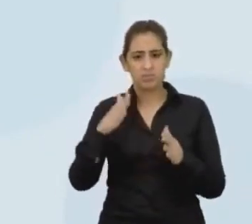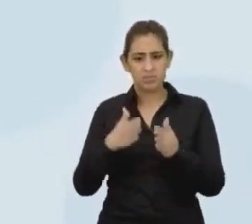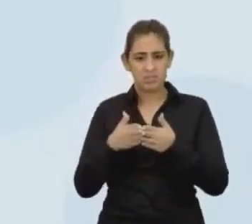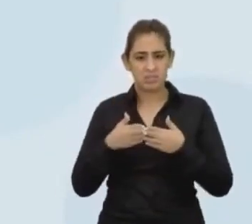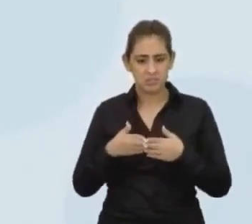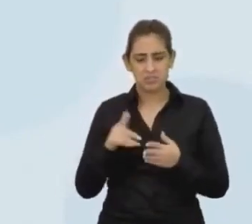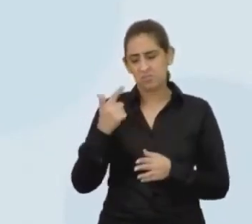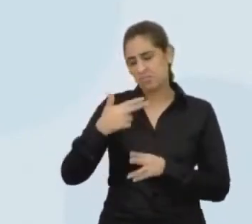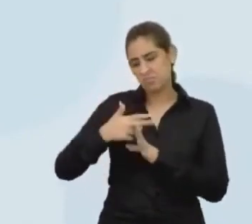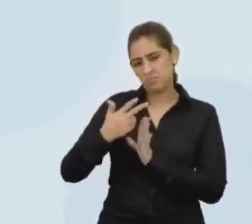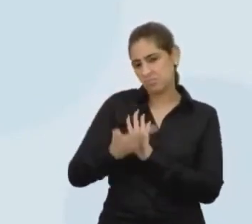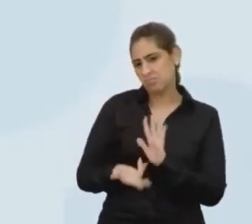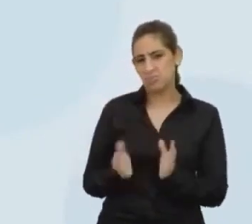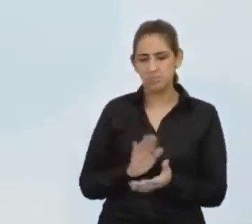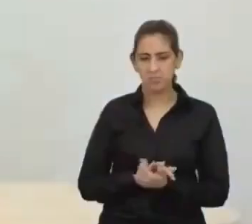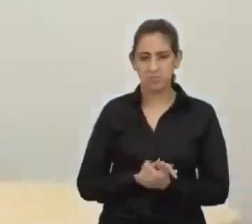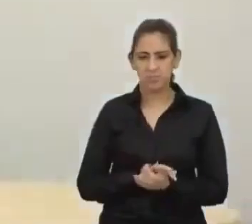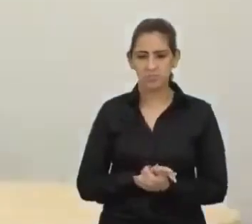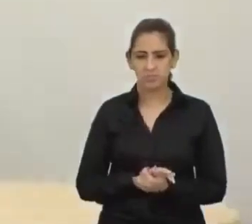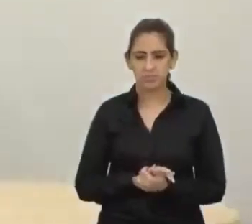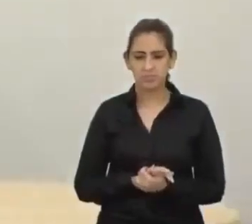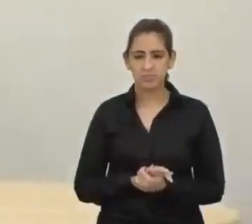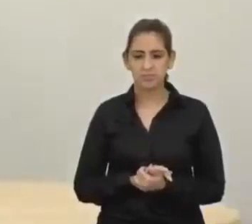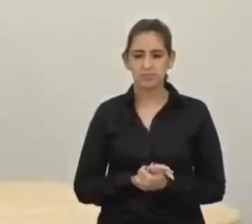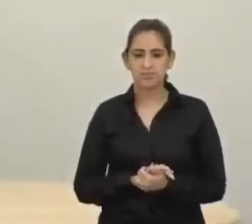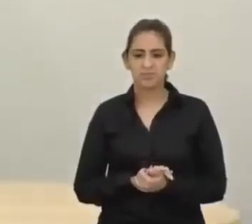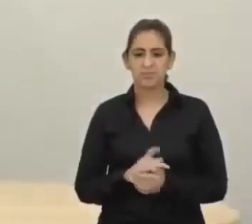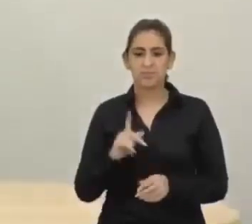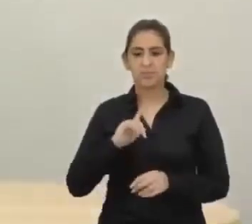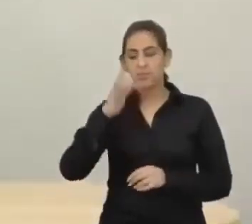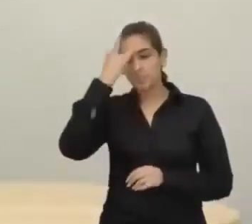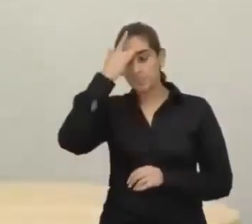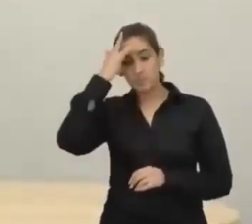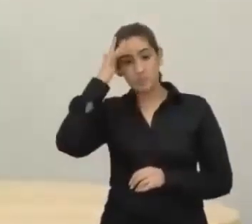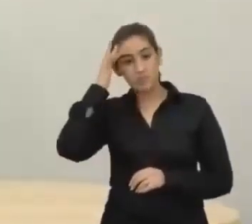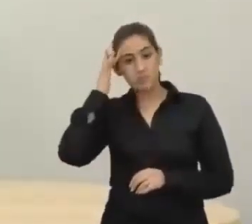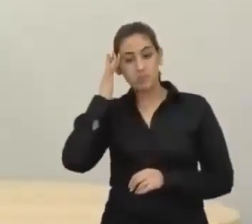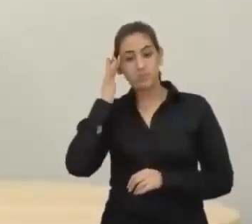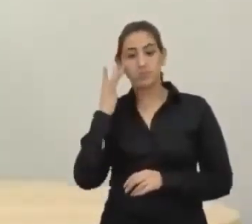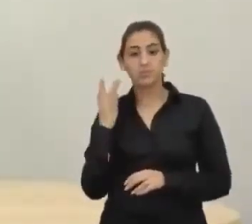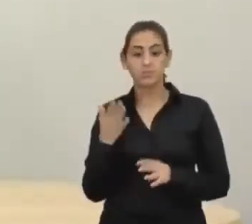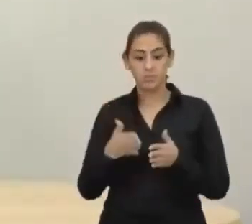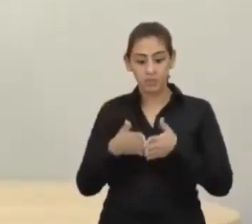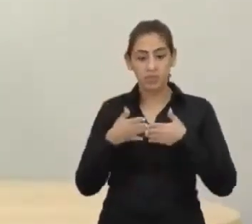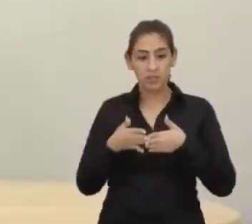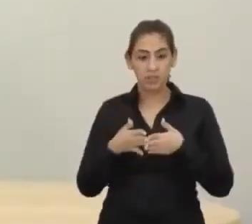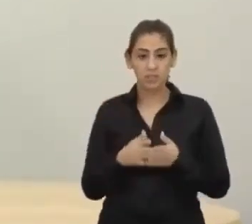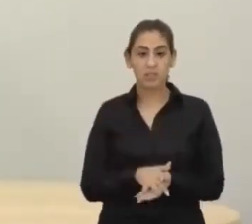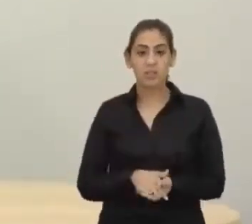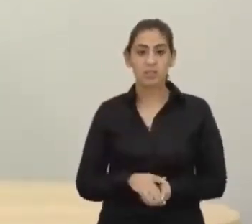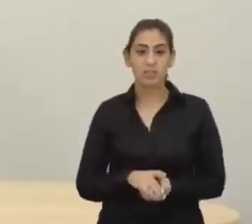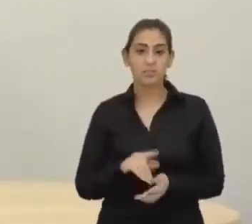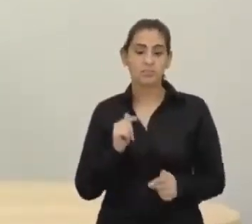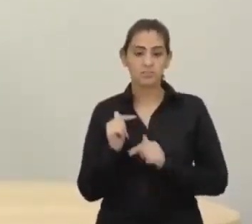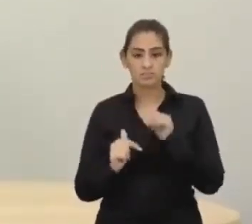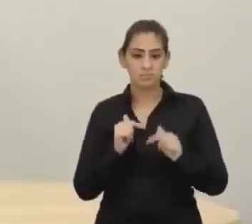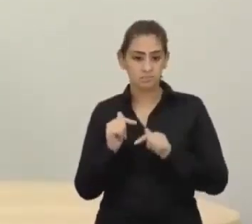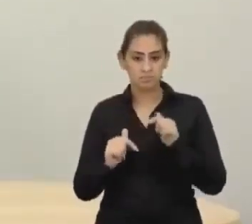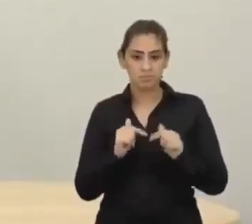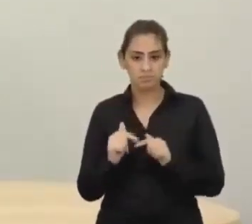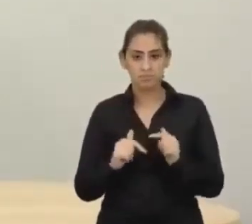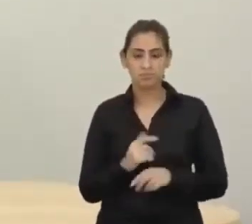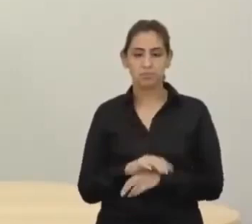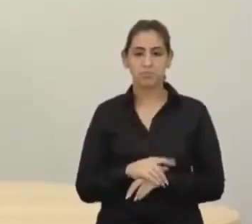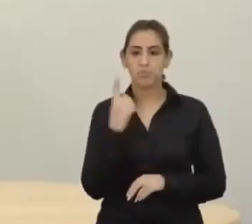então ocupadamente as ocupadas temporariamente são pessoas aí que foram afastadas aí não trabalharam aí durante